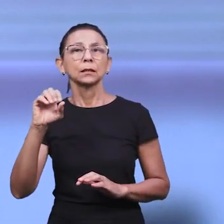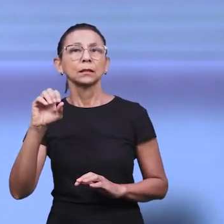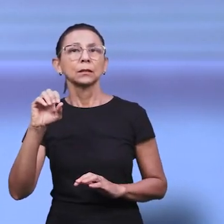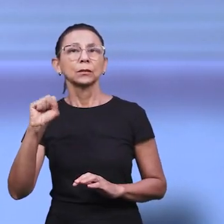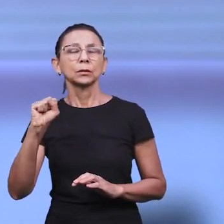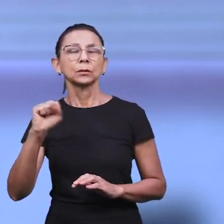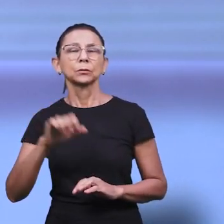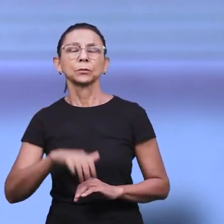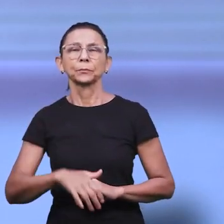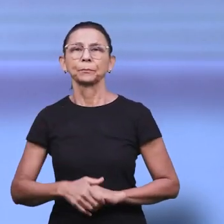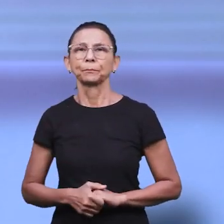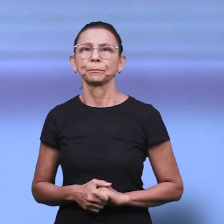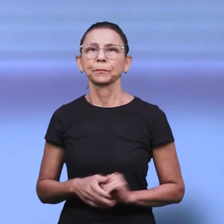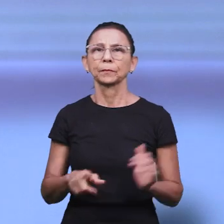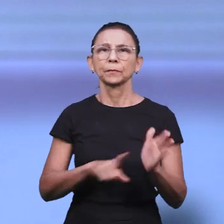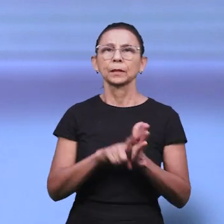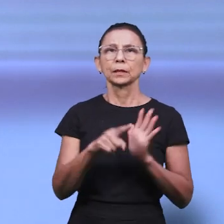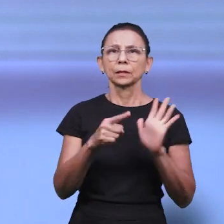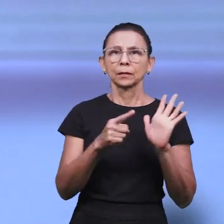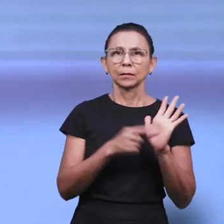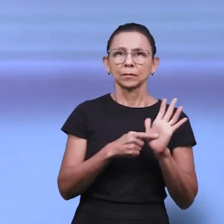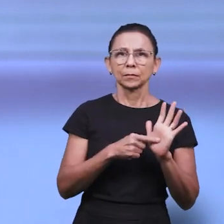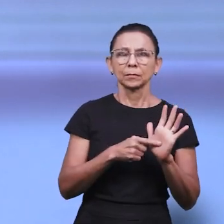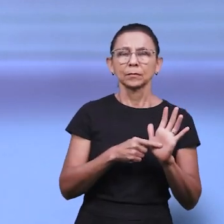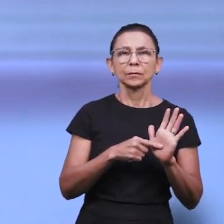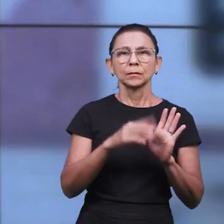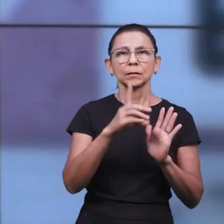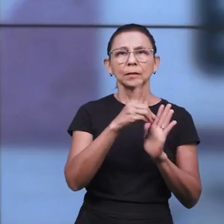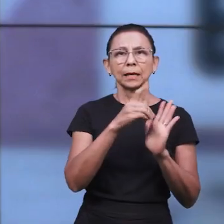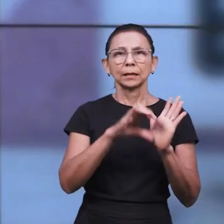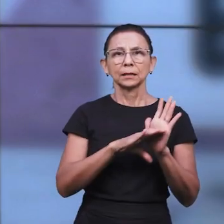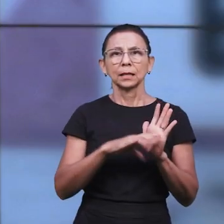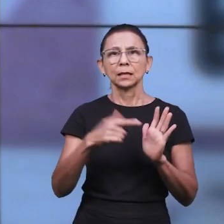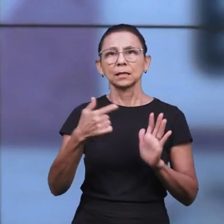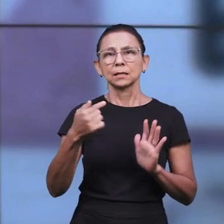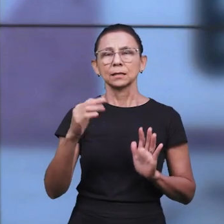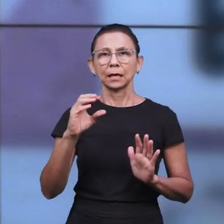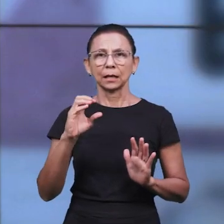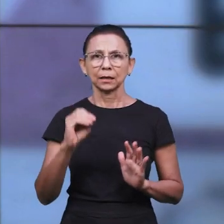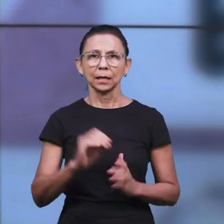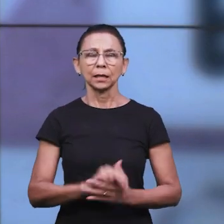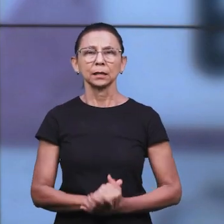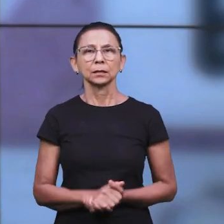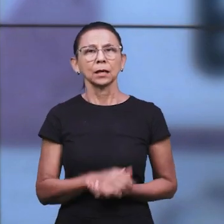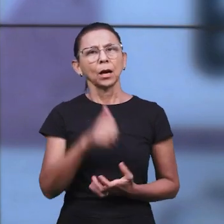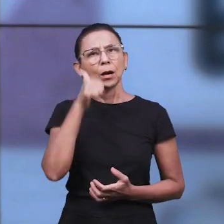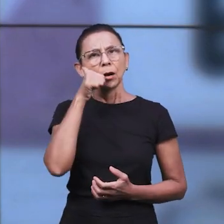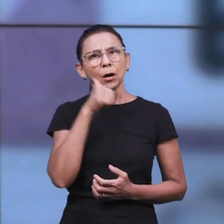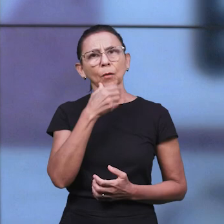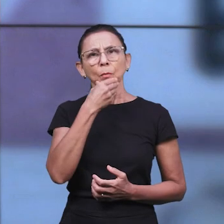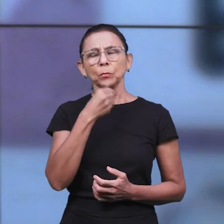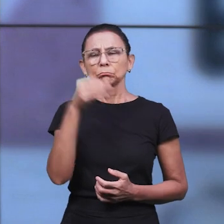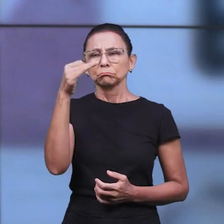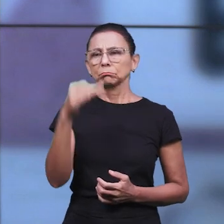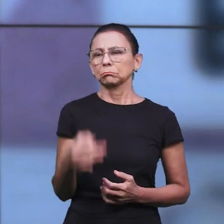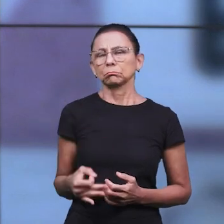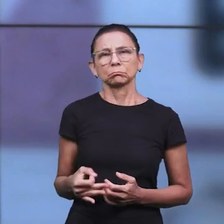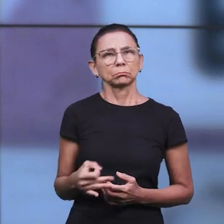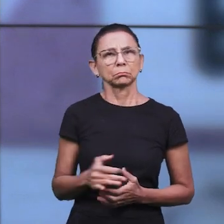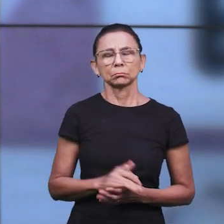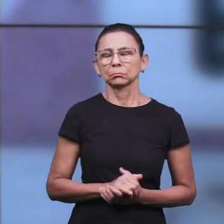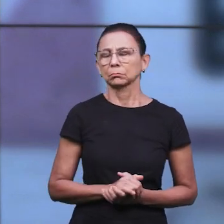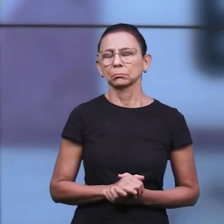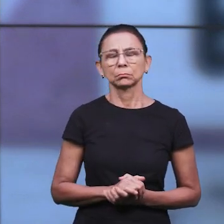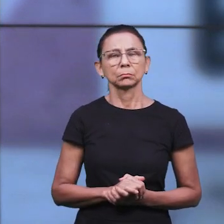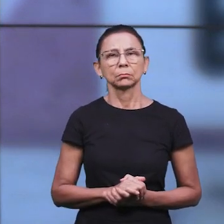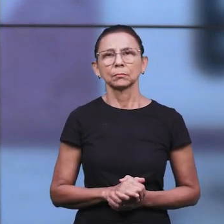mostrou? Que até a década de 60, os papéis de gênero eram bastante definidos na organização familiar